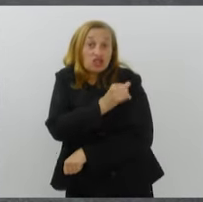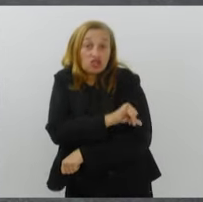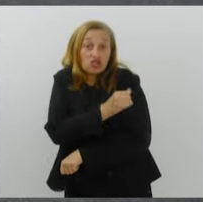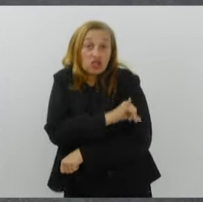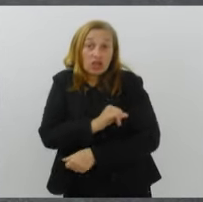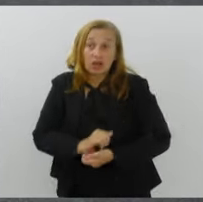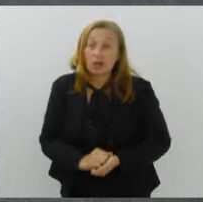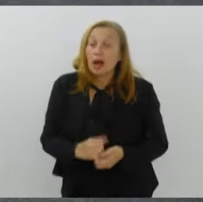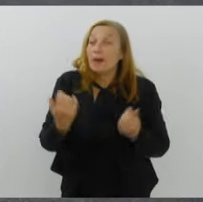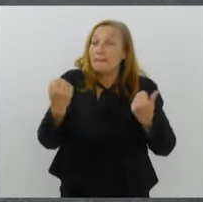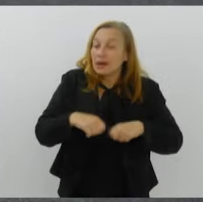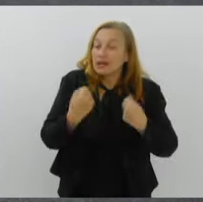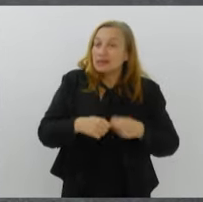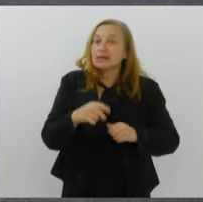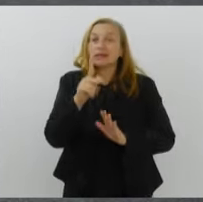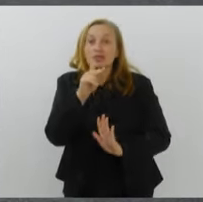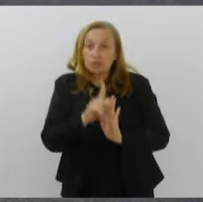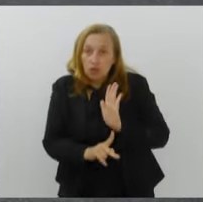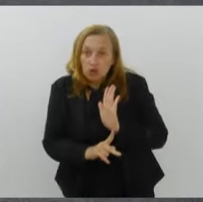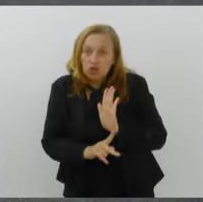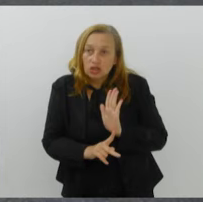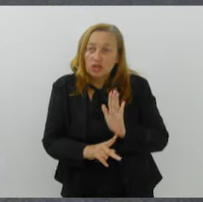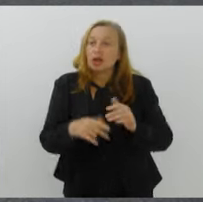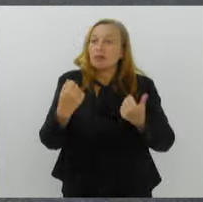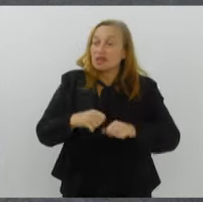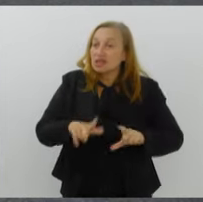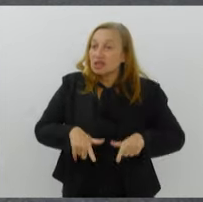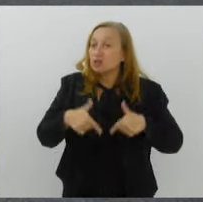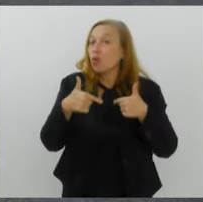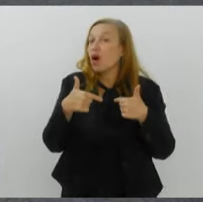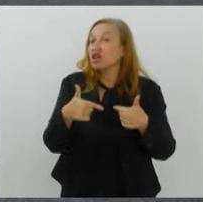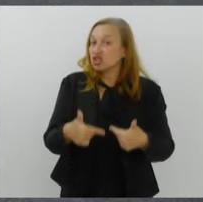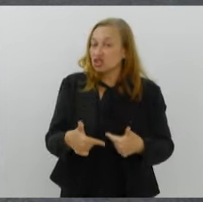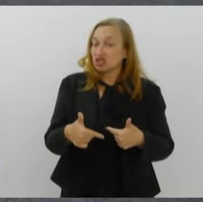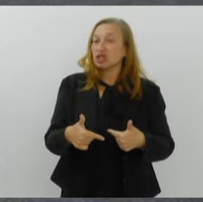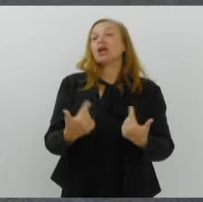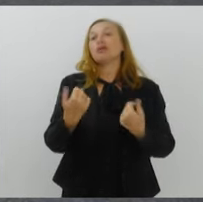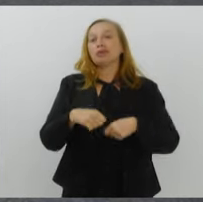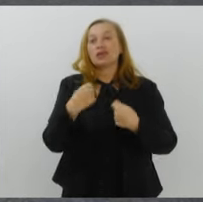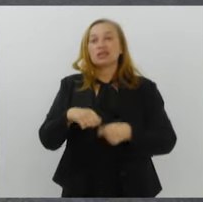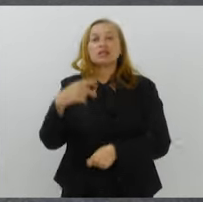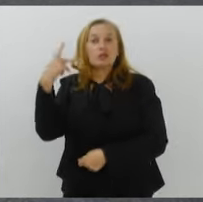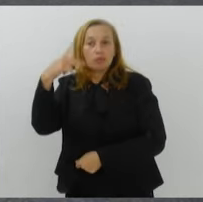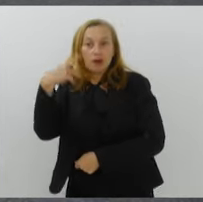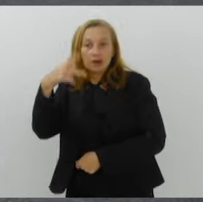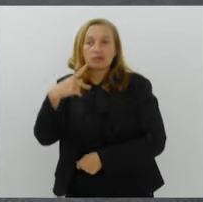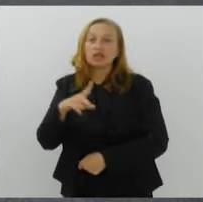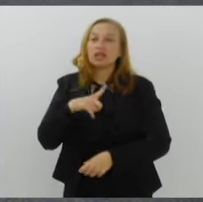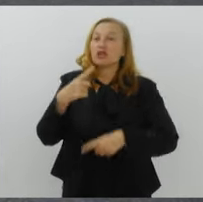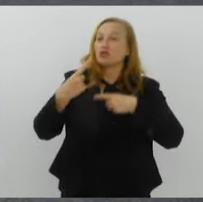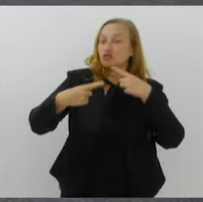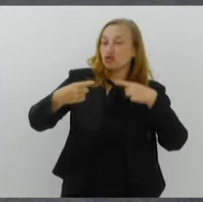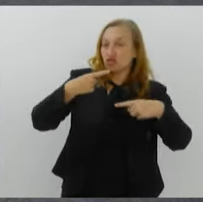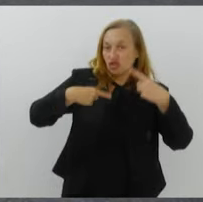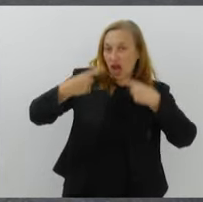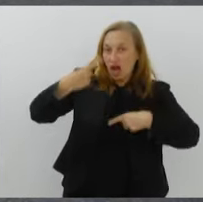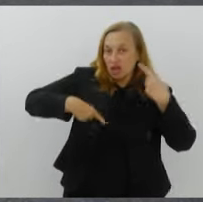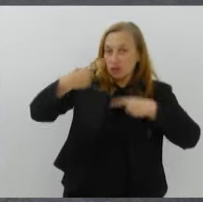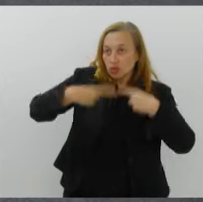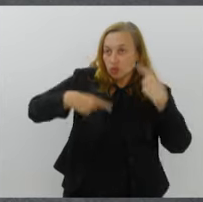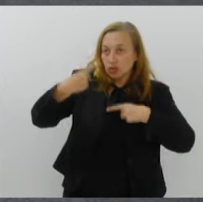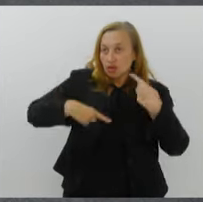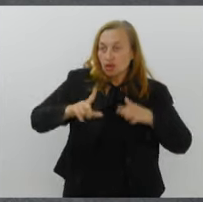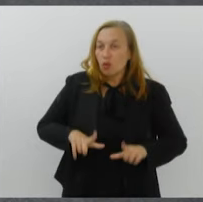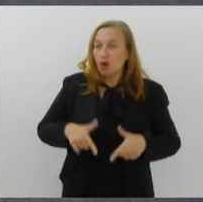Janeiro precisa de projetos, precisa de atuação, precisa que os parlamentares tenham diálogo, e uma ação que